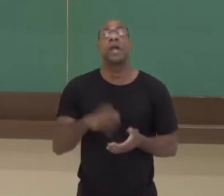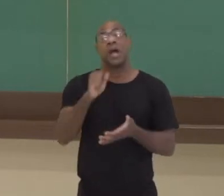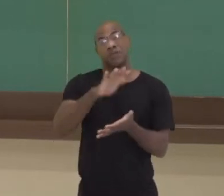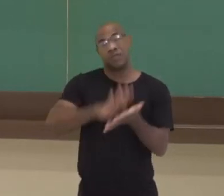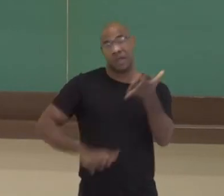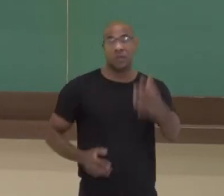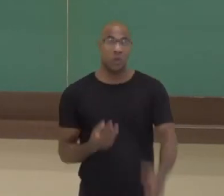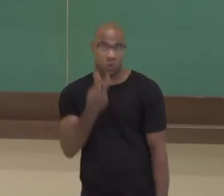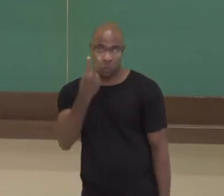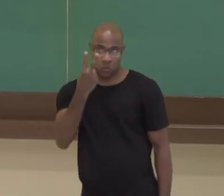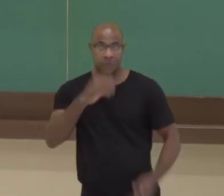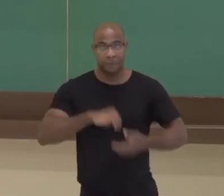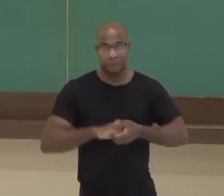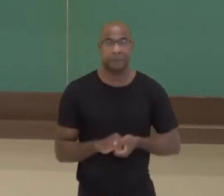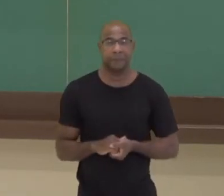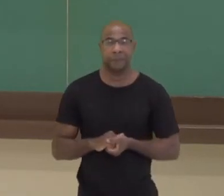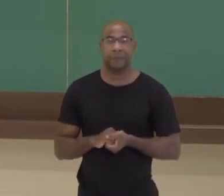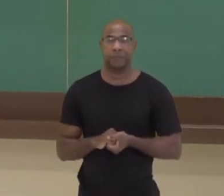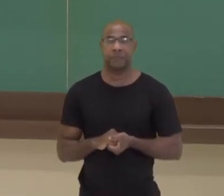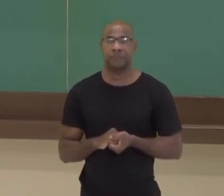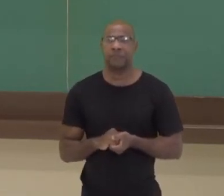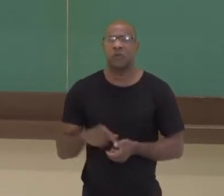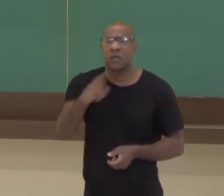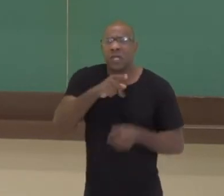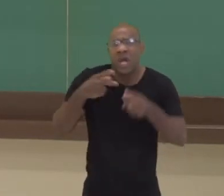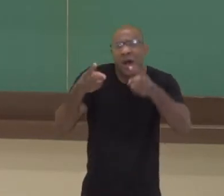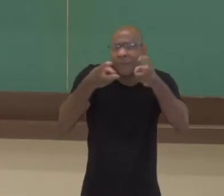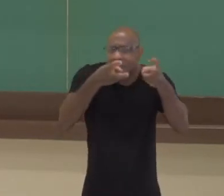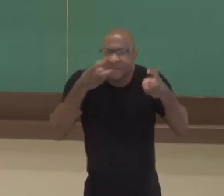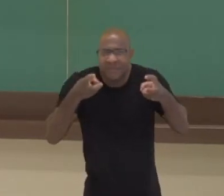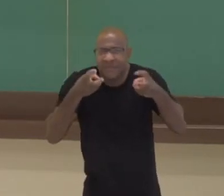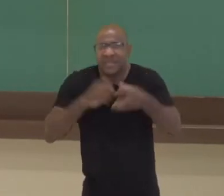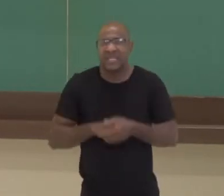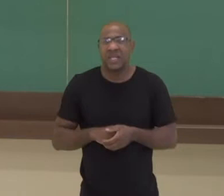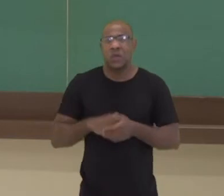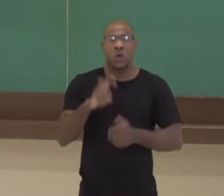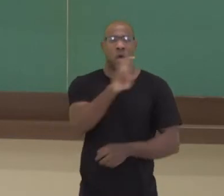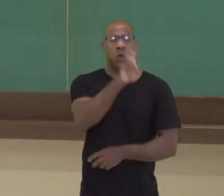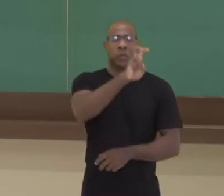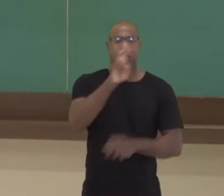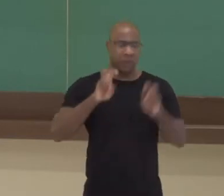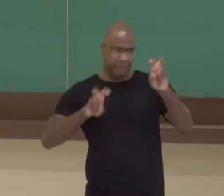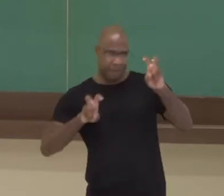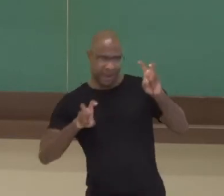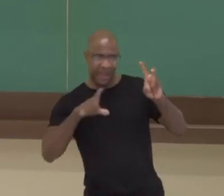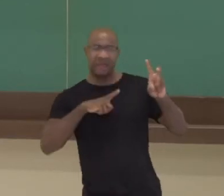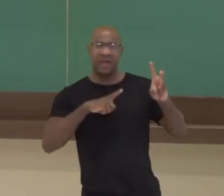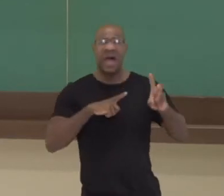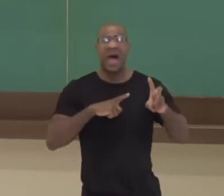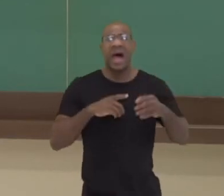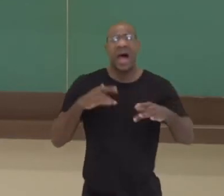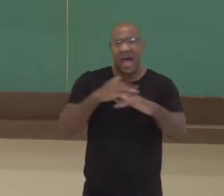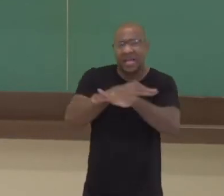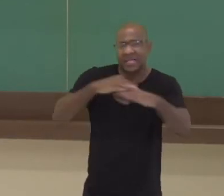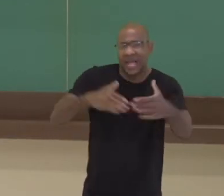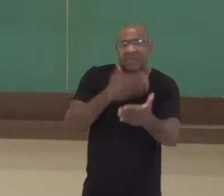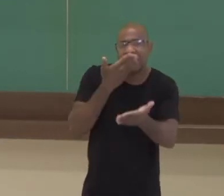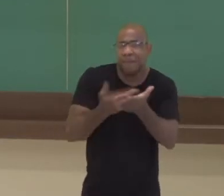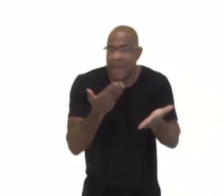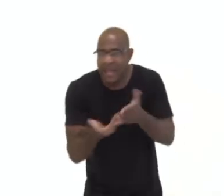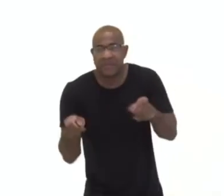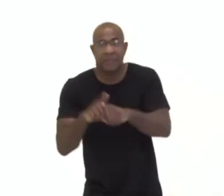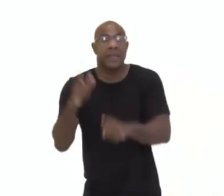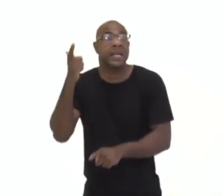Atividade 2. Você observou que no 5º parágrafo a cidade perde e também ganha algumas